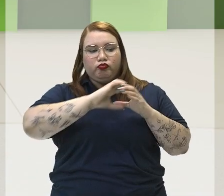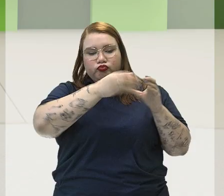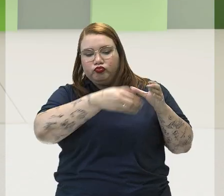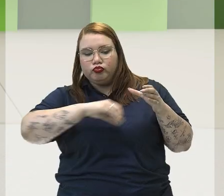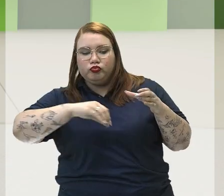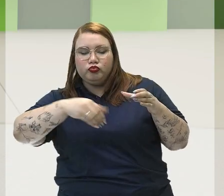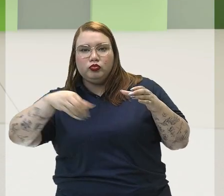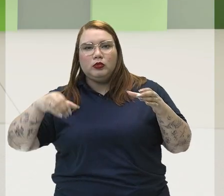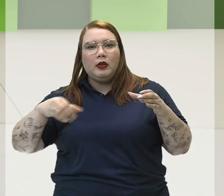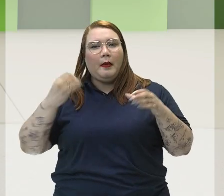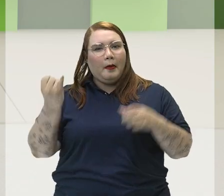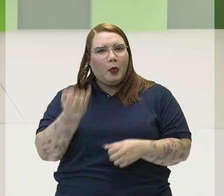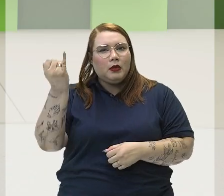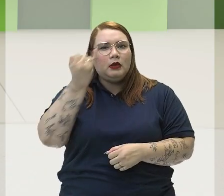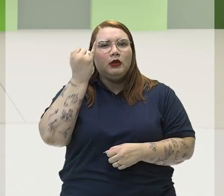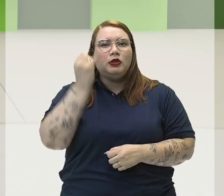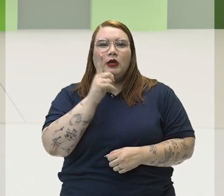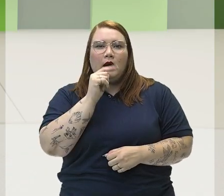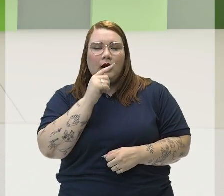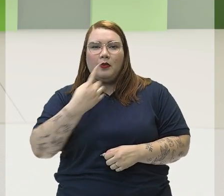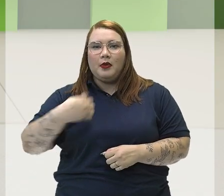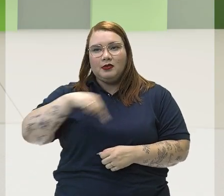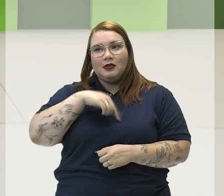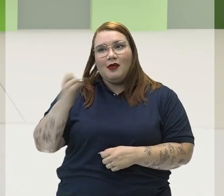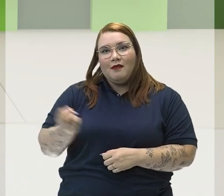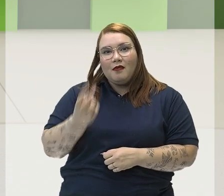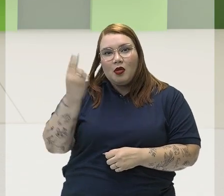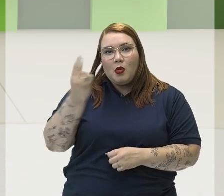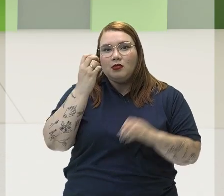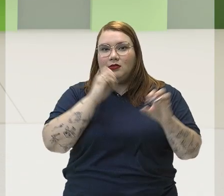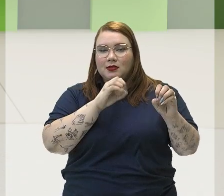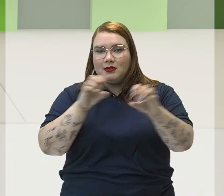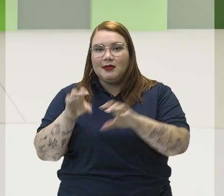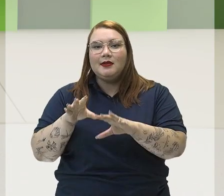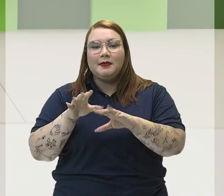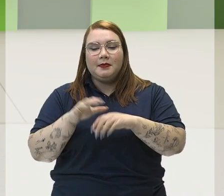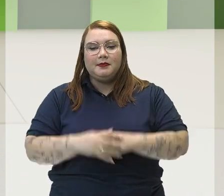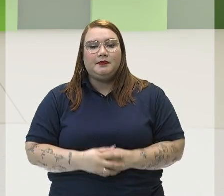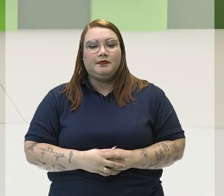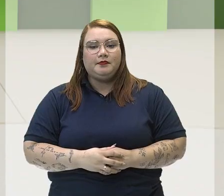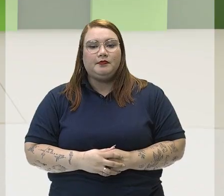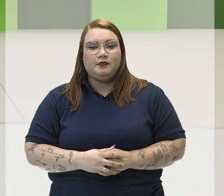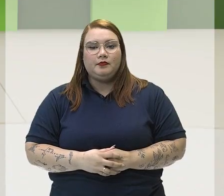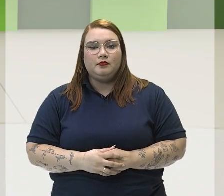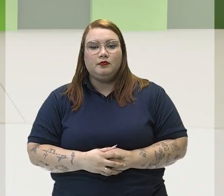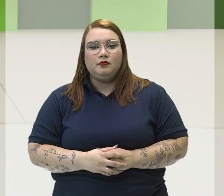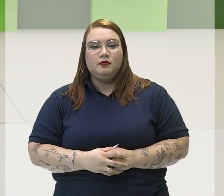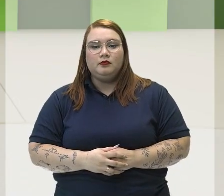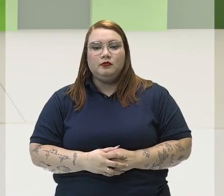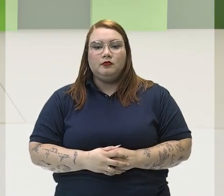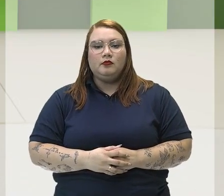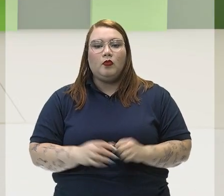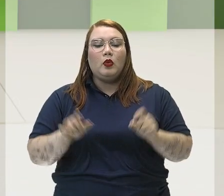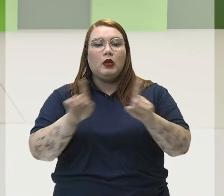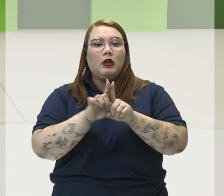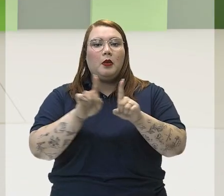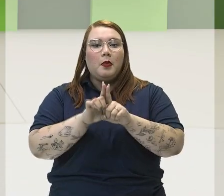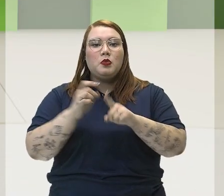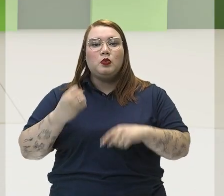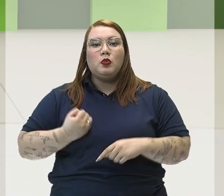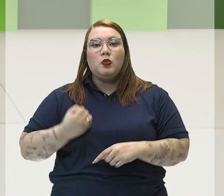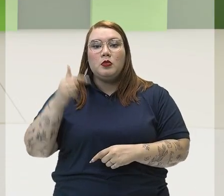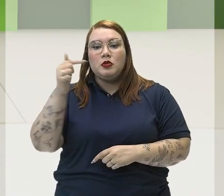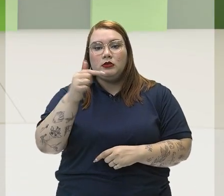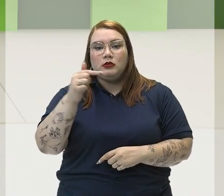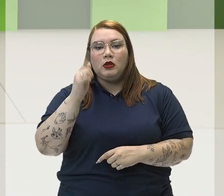precioso ali que a gente sempre está falando no decorrer das nossas aulas. Temos aqui, por exemplo, o objetivo de número 7, que